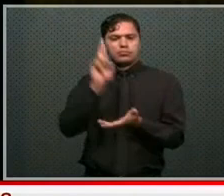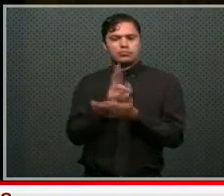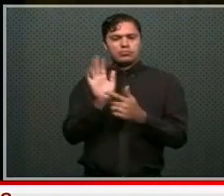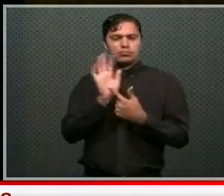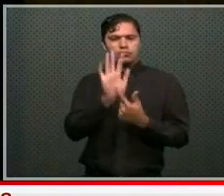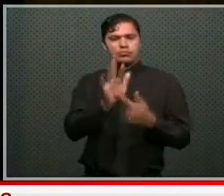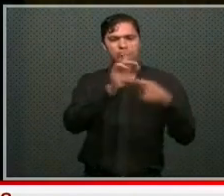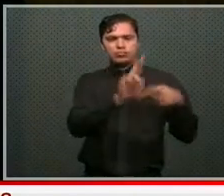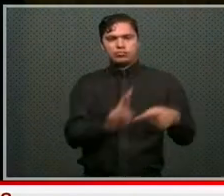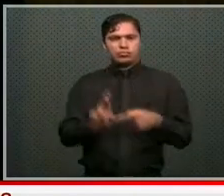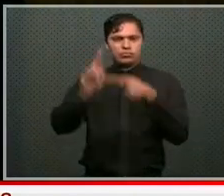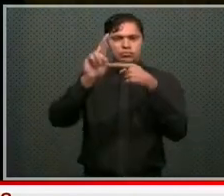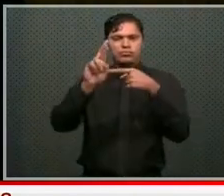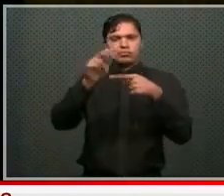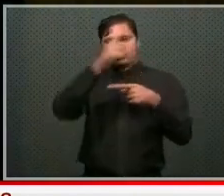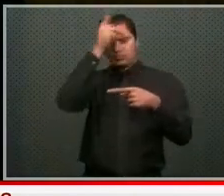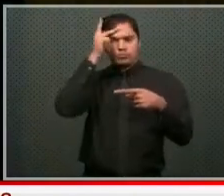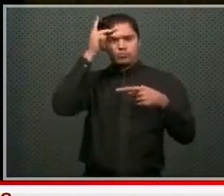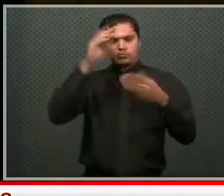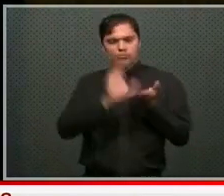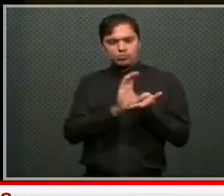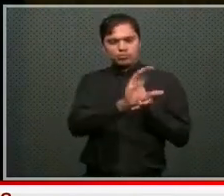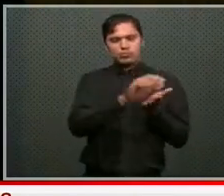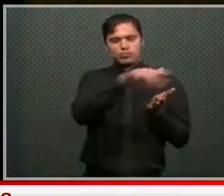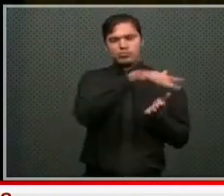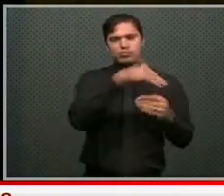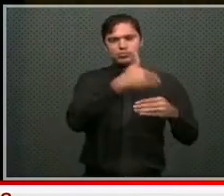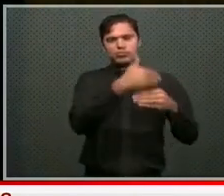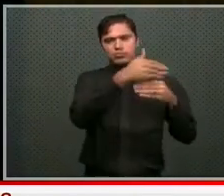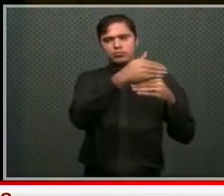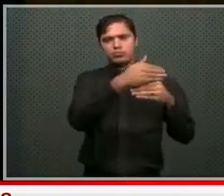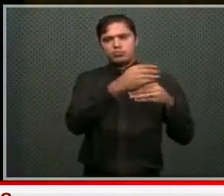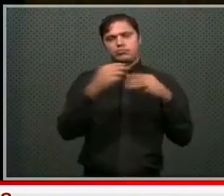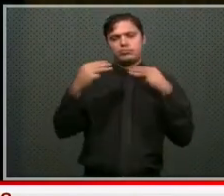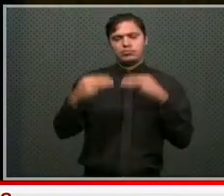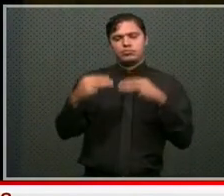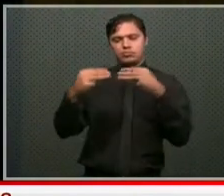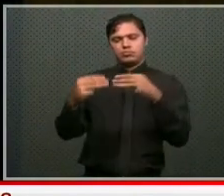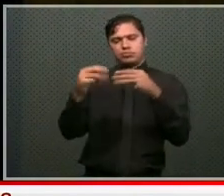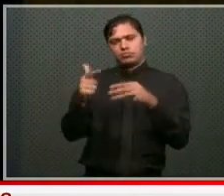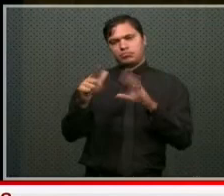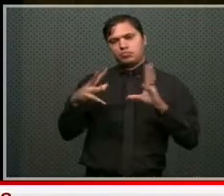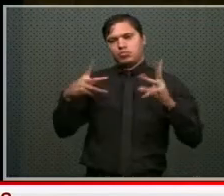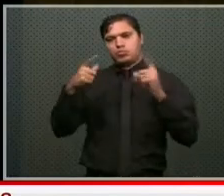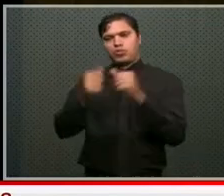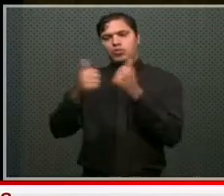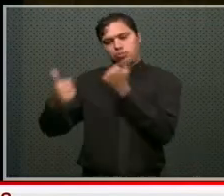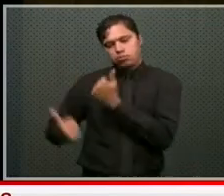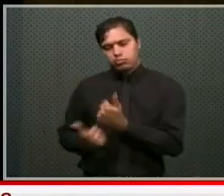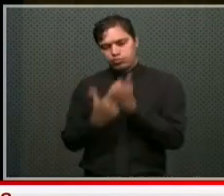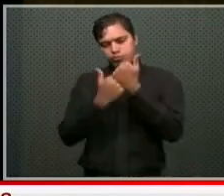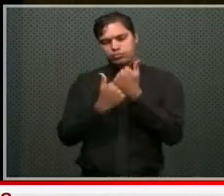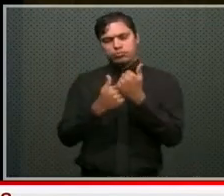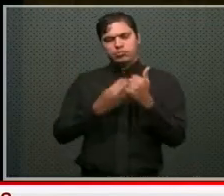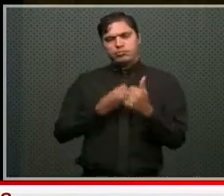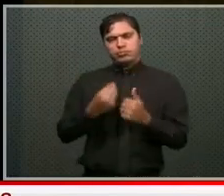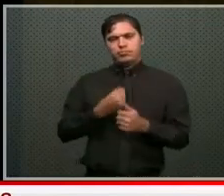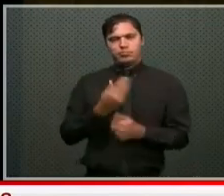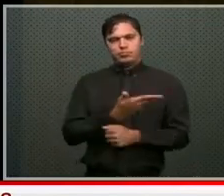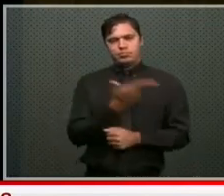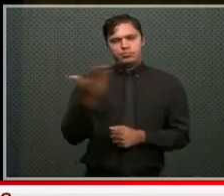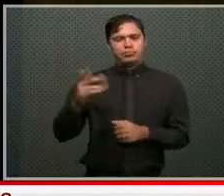representação do financiador do processo o ministério não tem todo suporte obviamente nenhum dos que está aqui presente estão